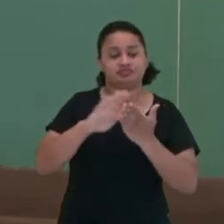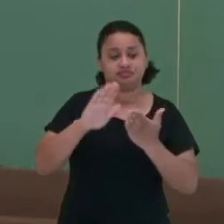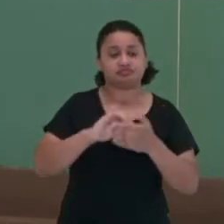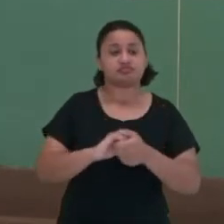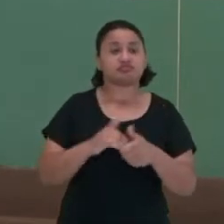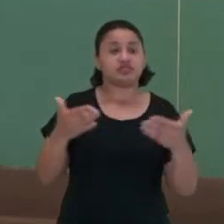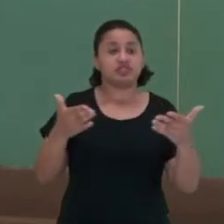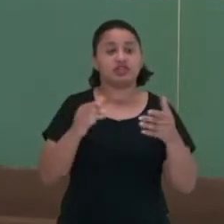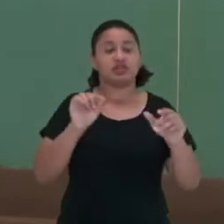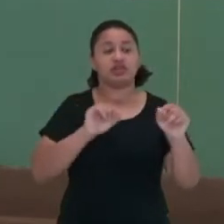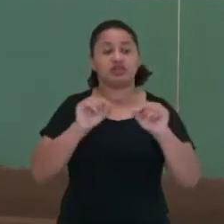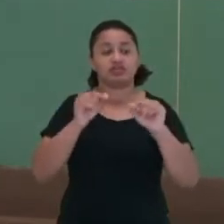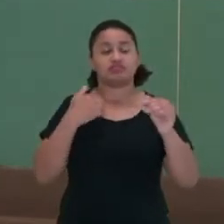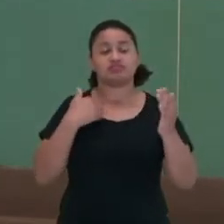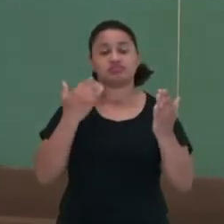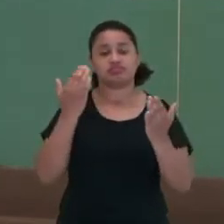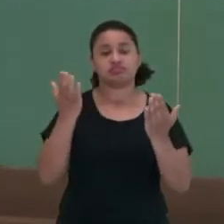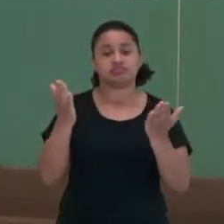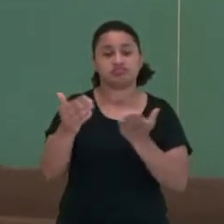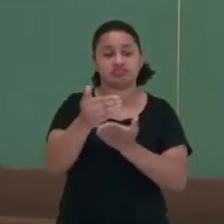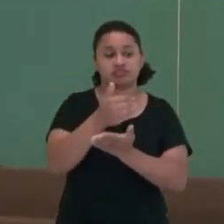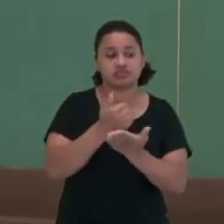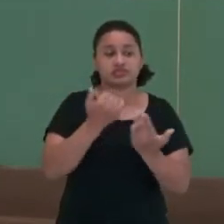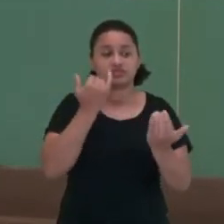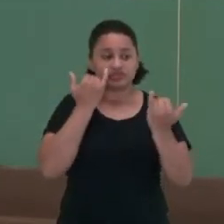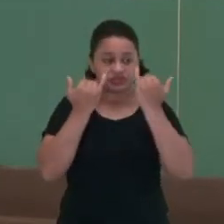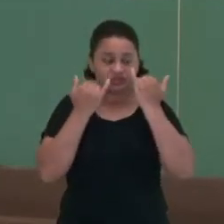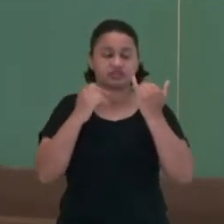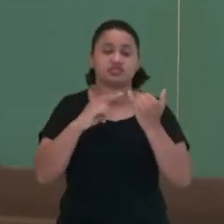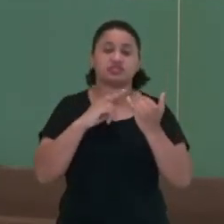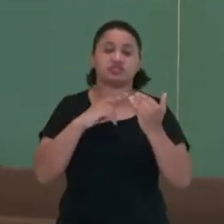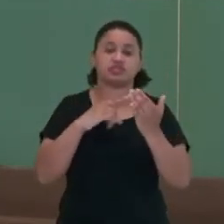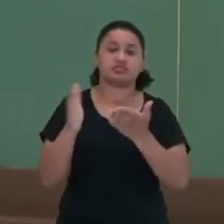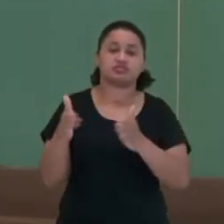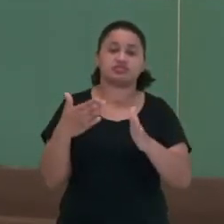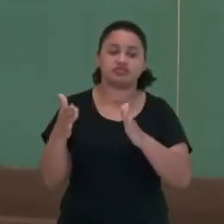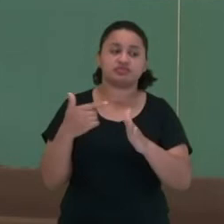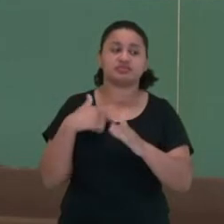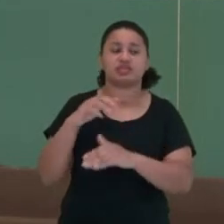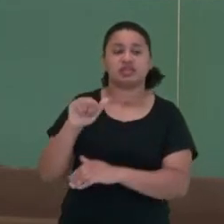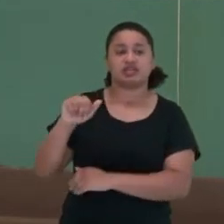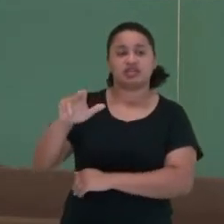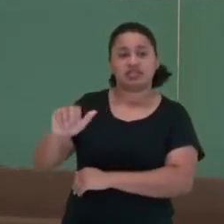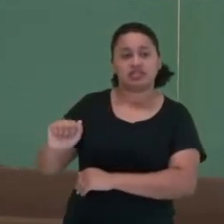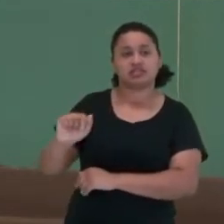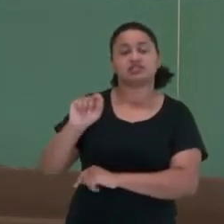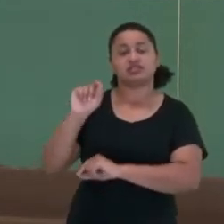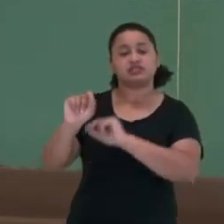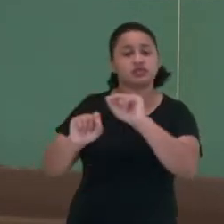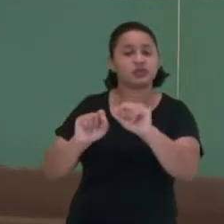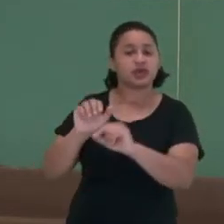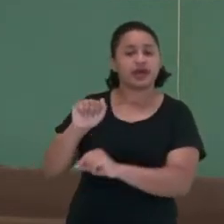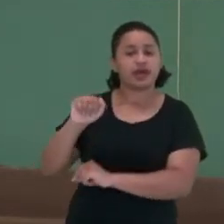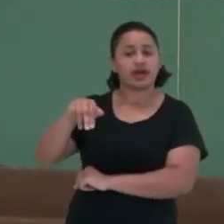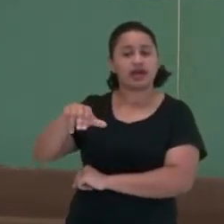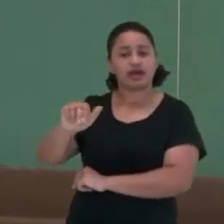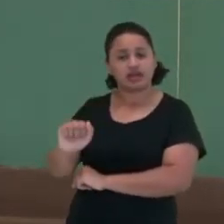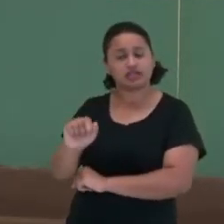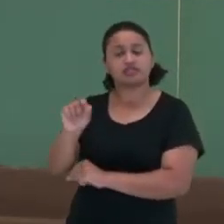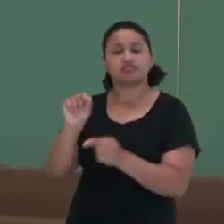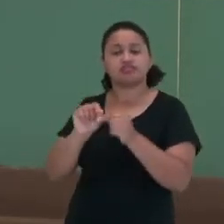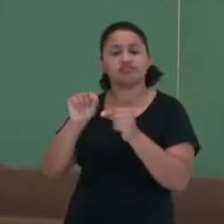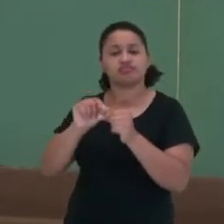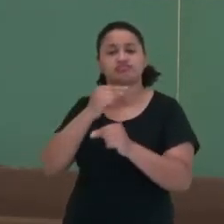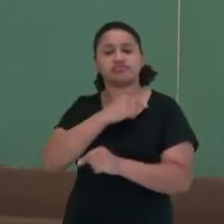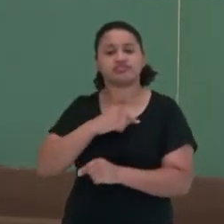fazer um levantamento entre os custos de produção aqui da Ana, que fabrica bijuterias e